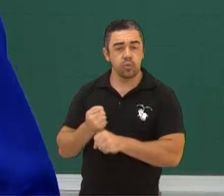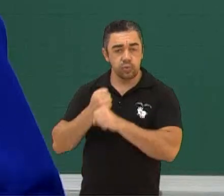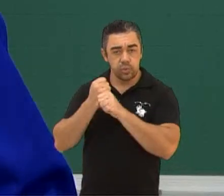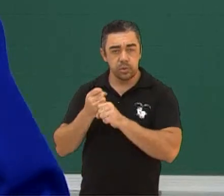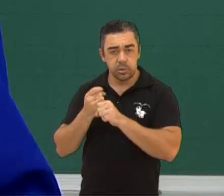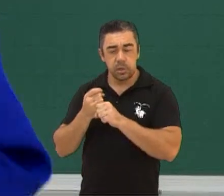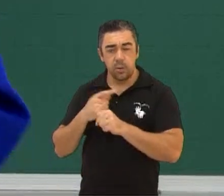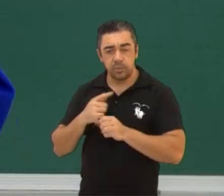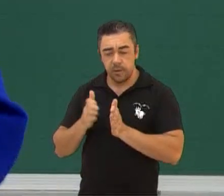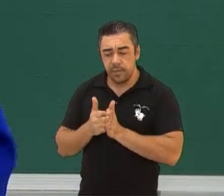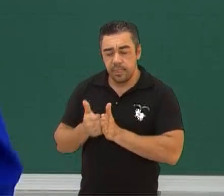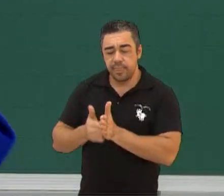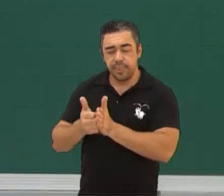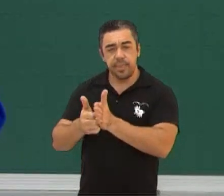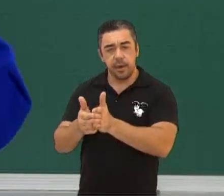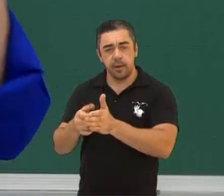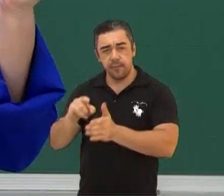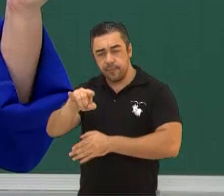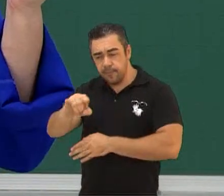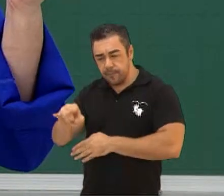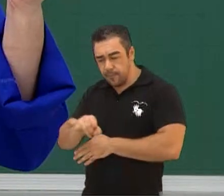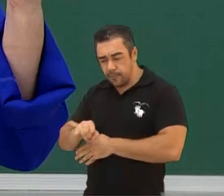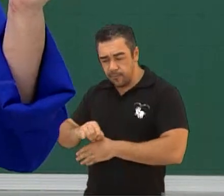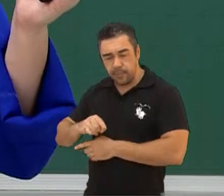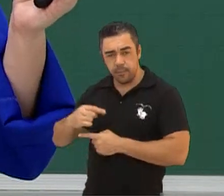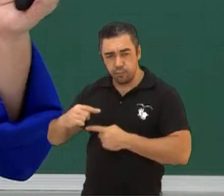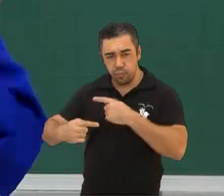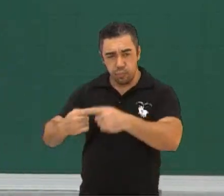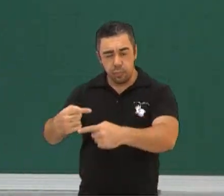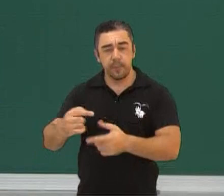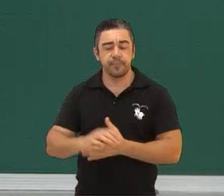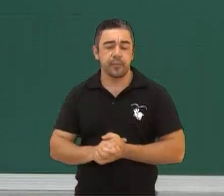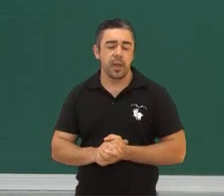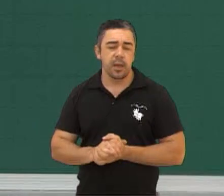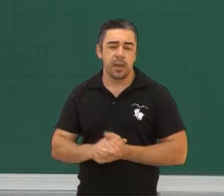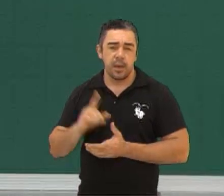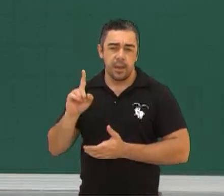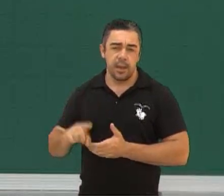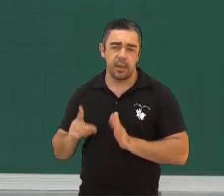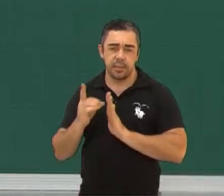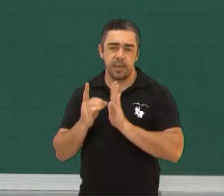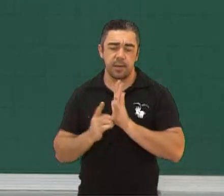percebe mais forte, obviamente, principalmente a partir da década de 50, é